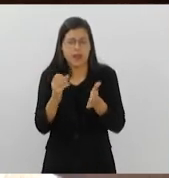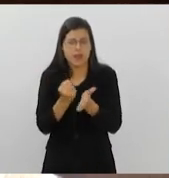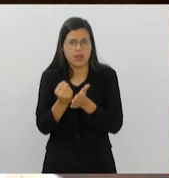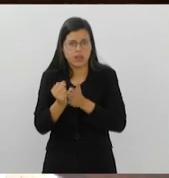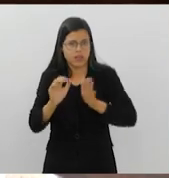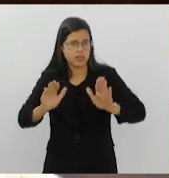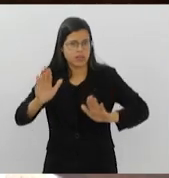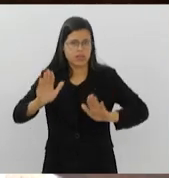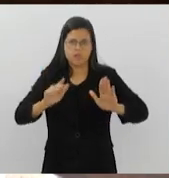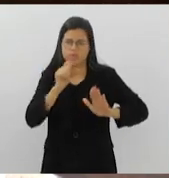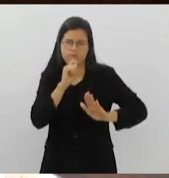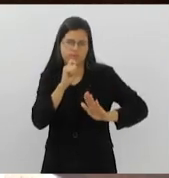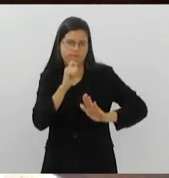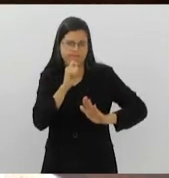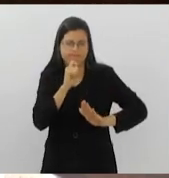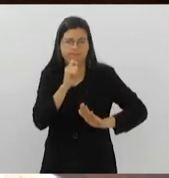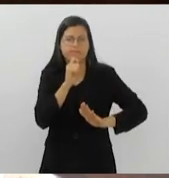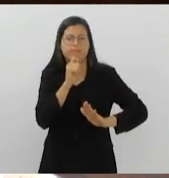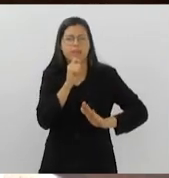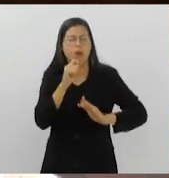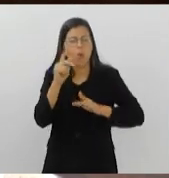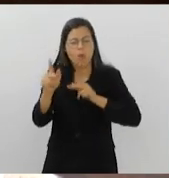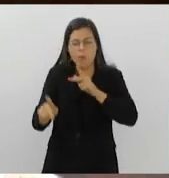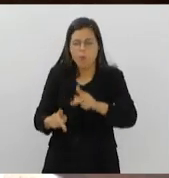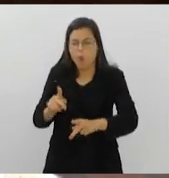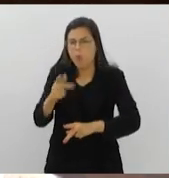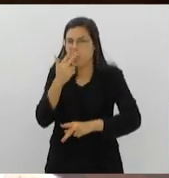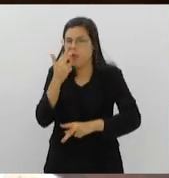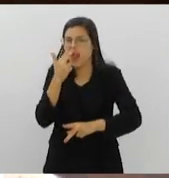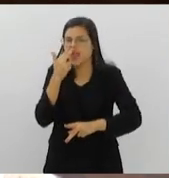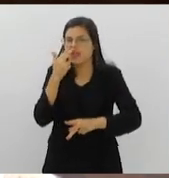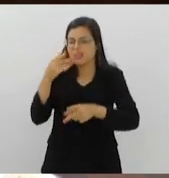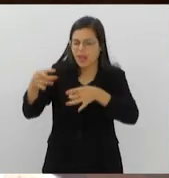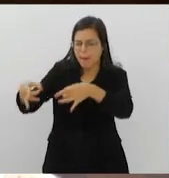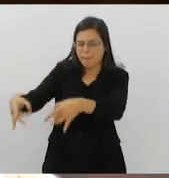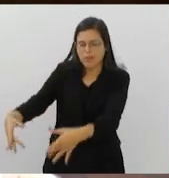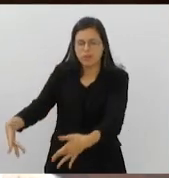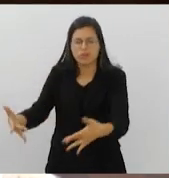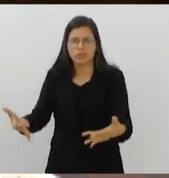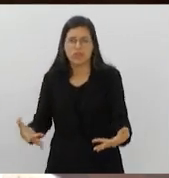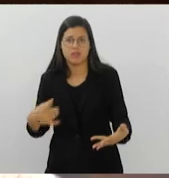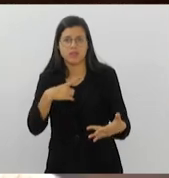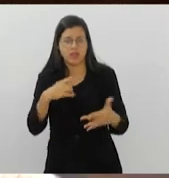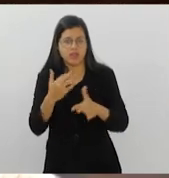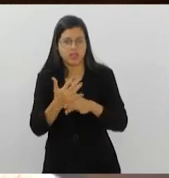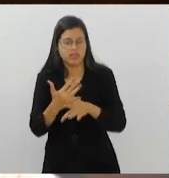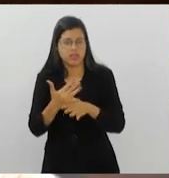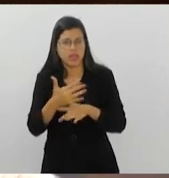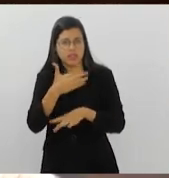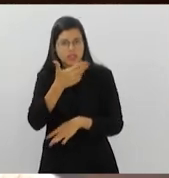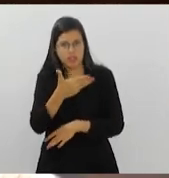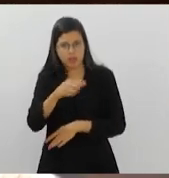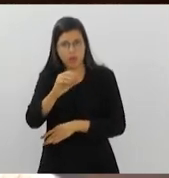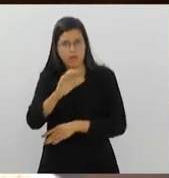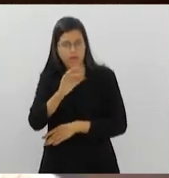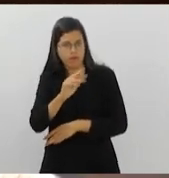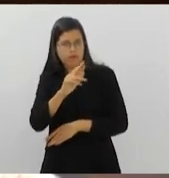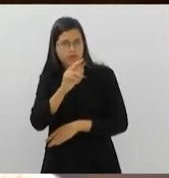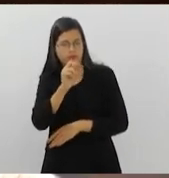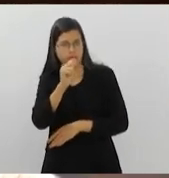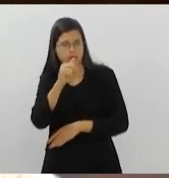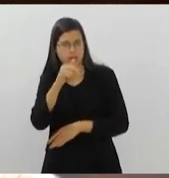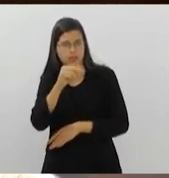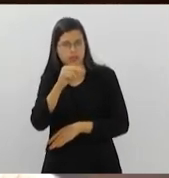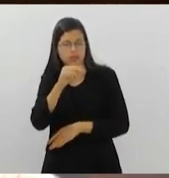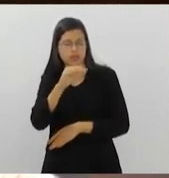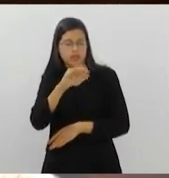população vive um completo, total abandono. Nós temos lá a cidade de São Francisco, porque teve que emancipar